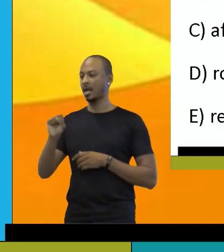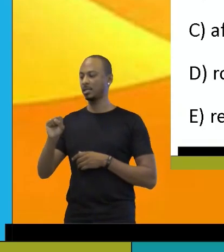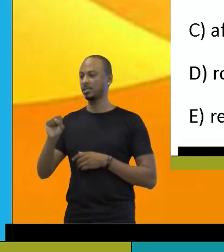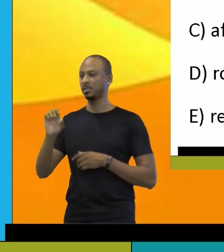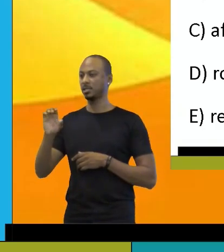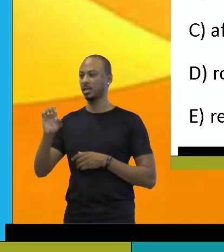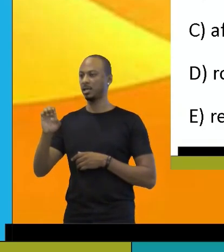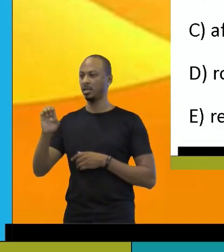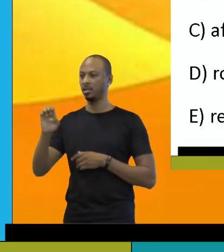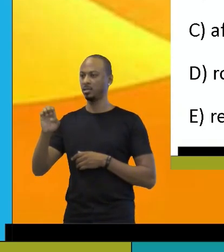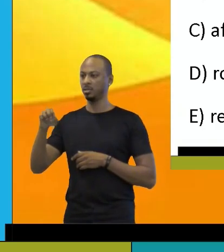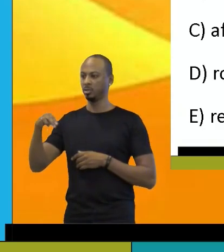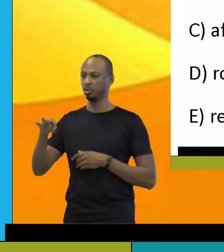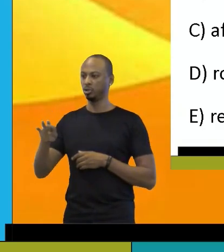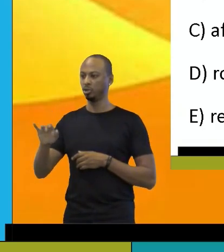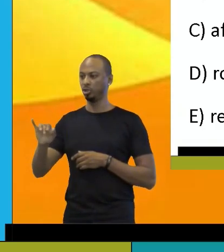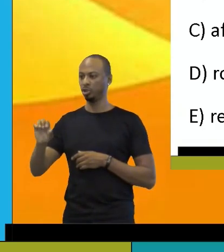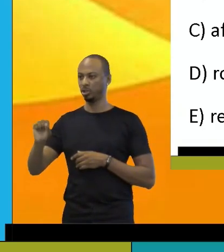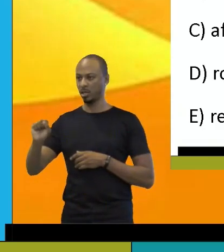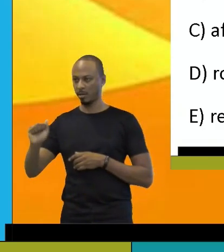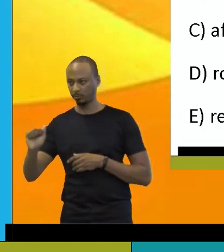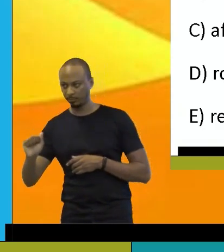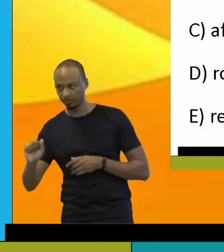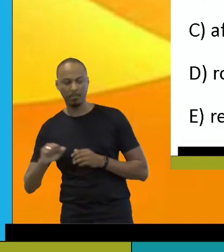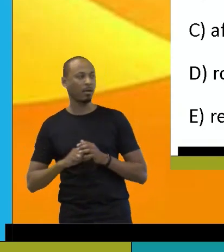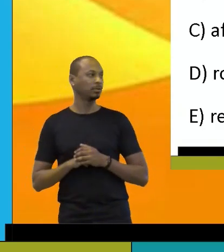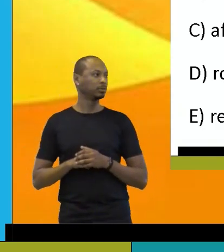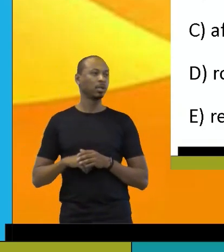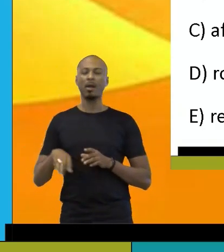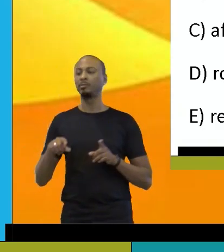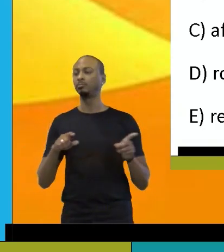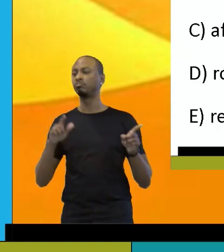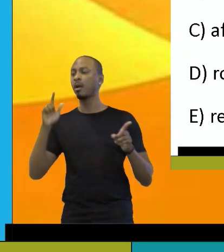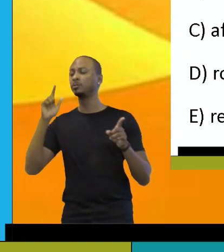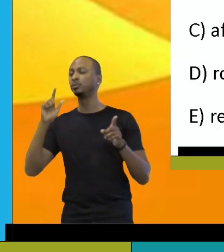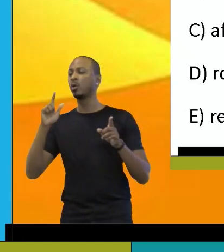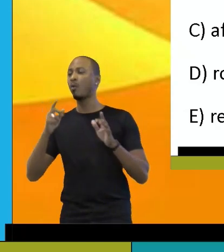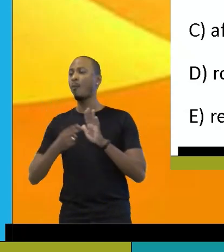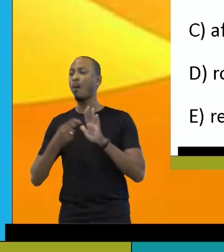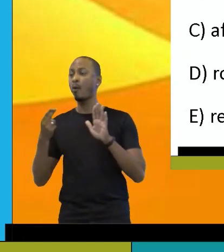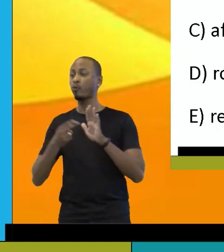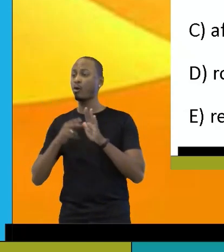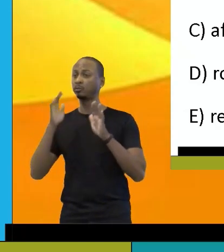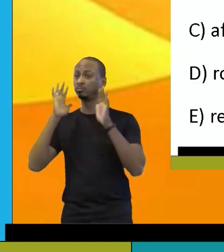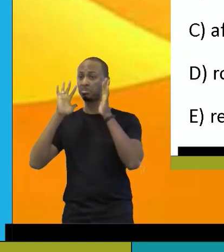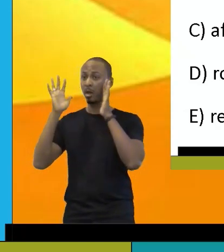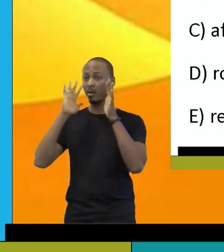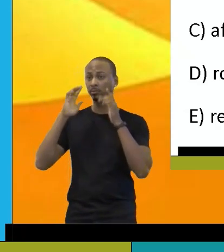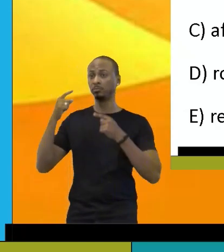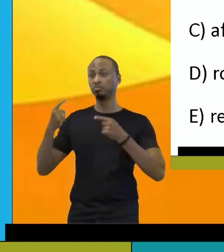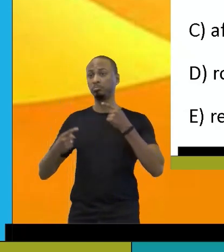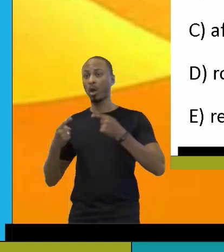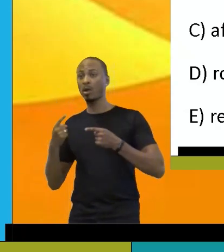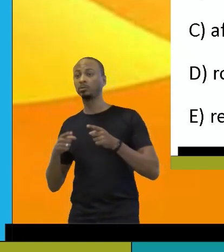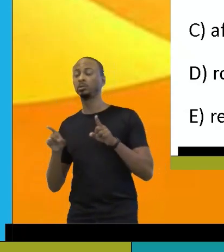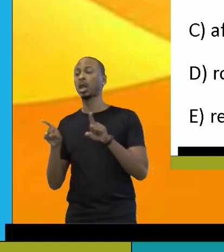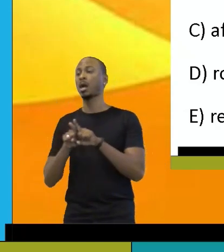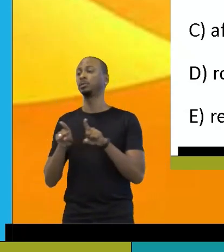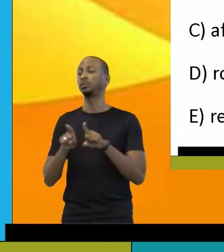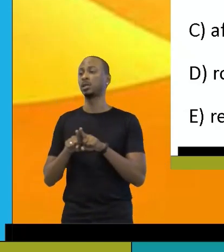traz exatamente o seguinte: o autor demonstra um vínculo entre o seu pensamento político e o humanismo